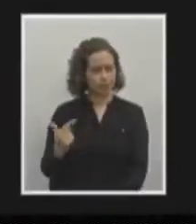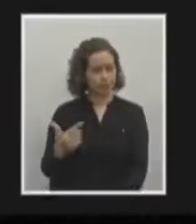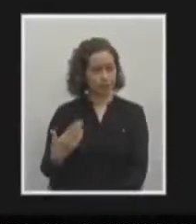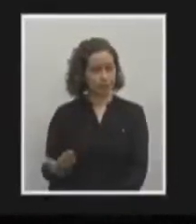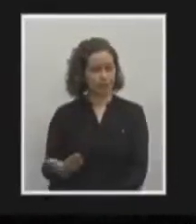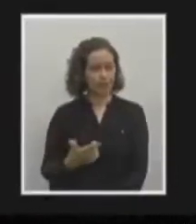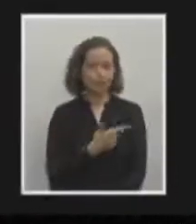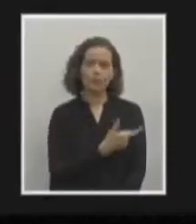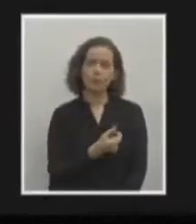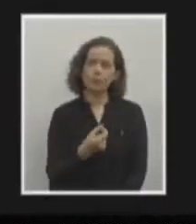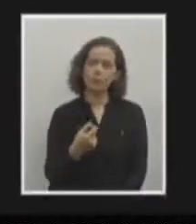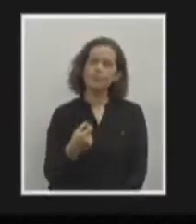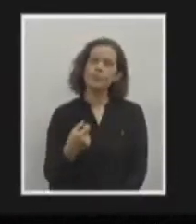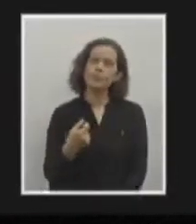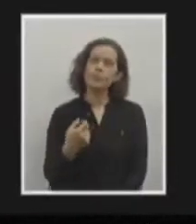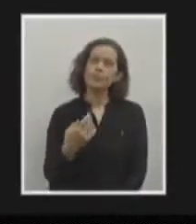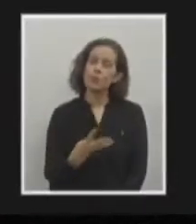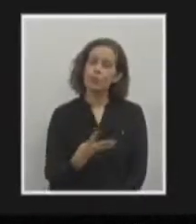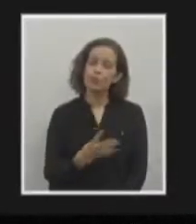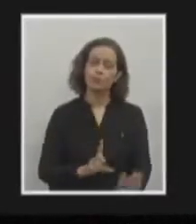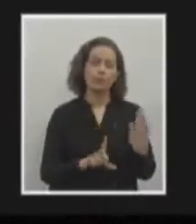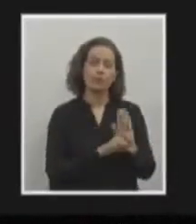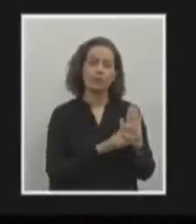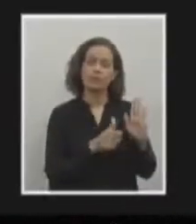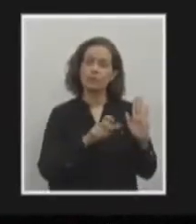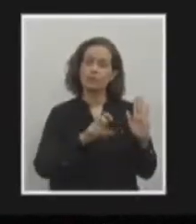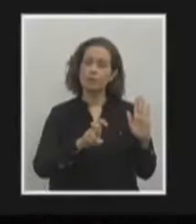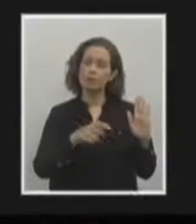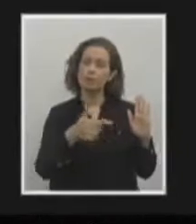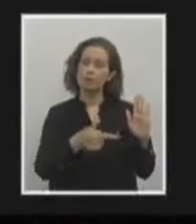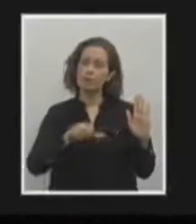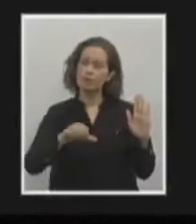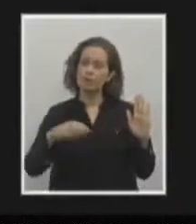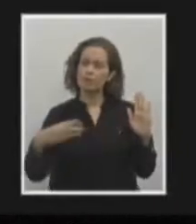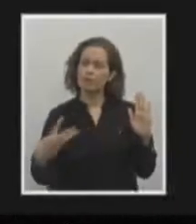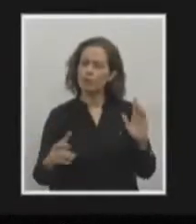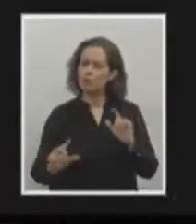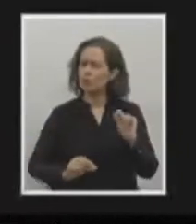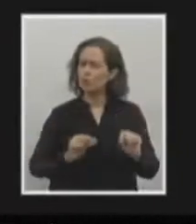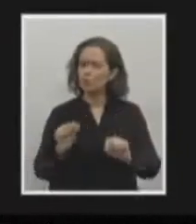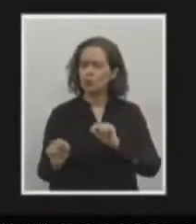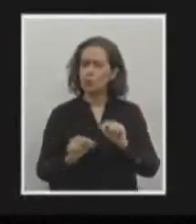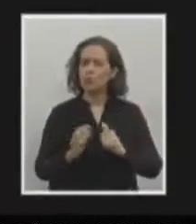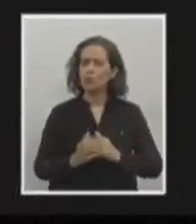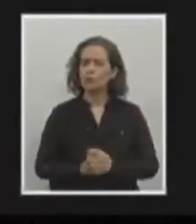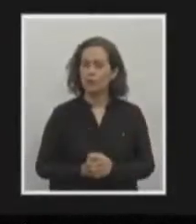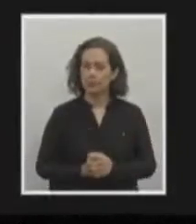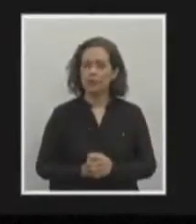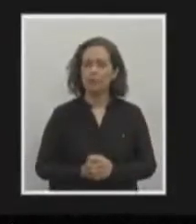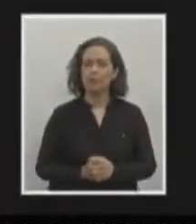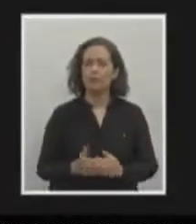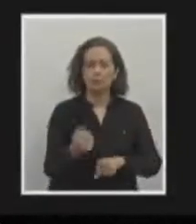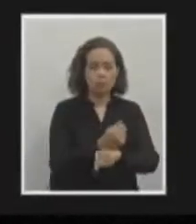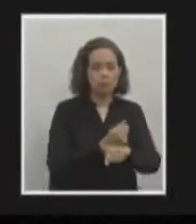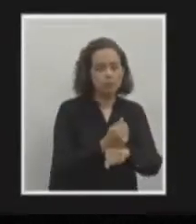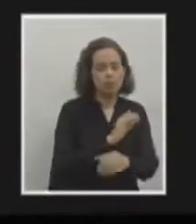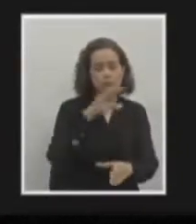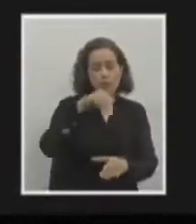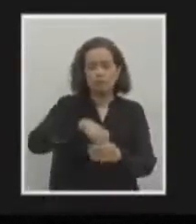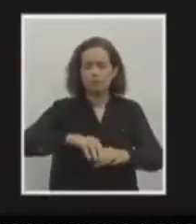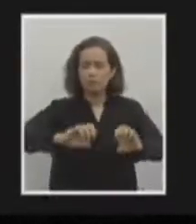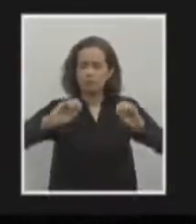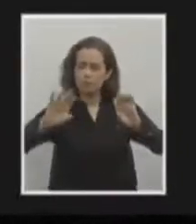2004 é instituída a Lei 15.293, que institui todas as carreiras da educação. Mas eu